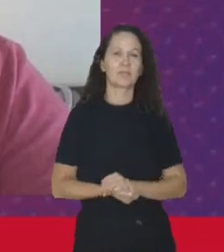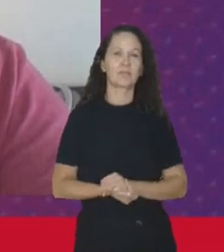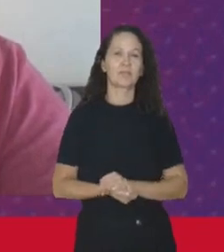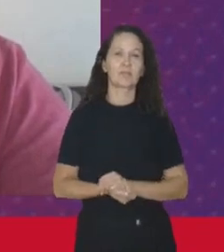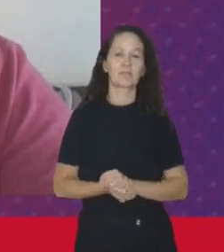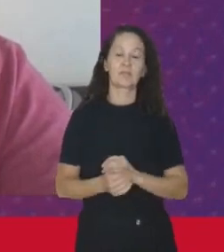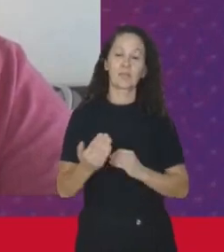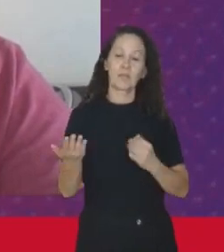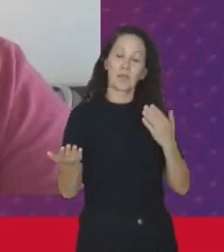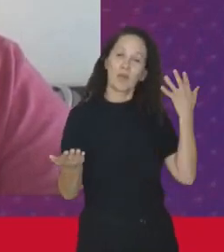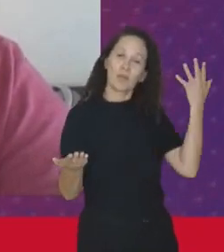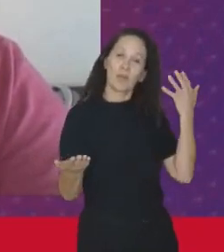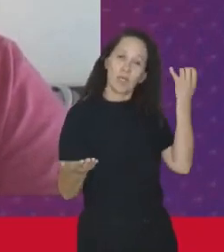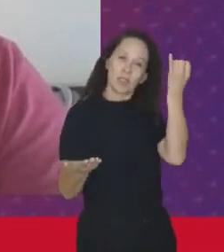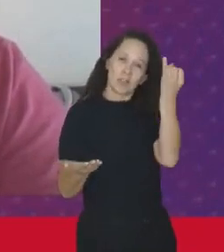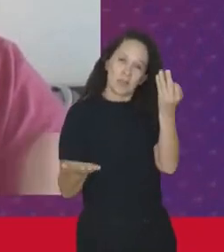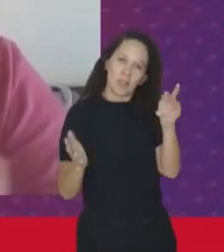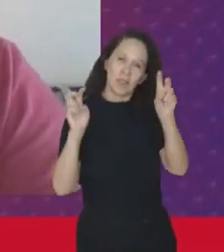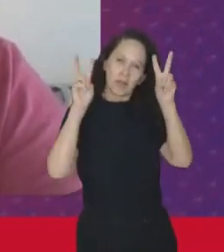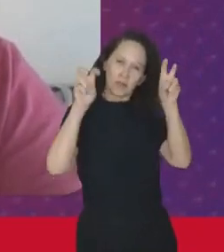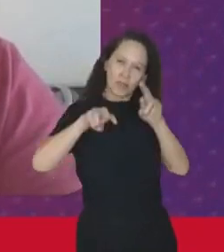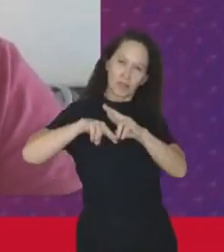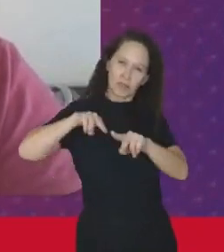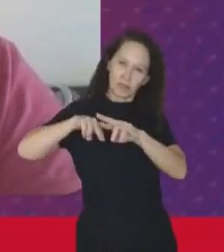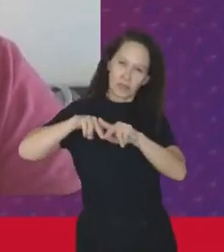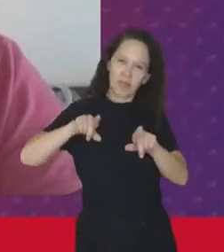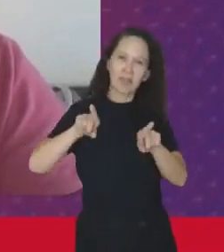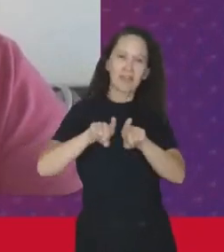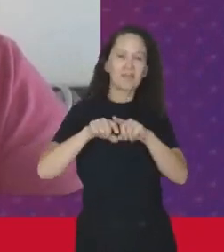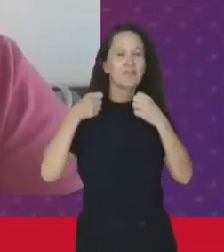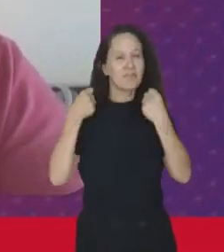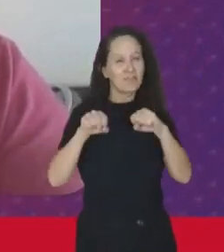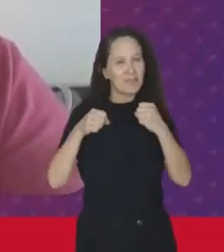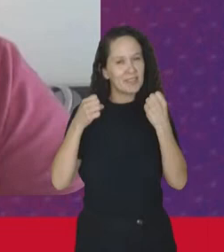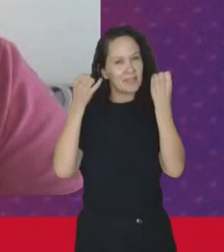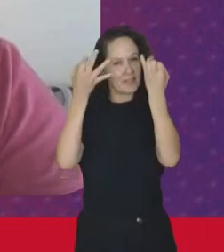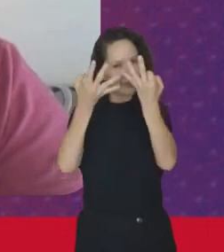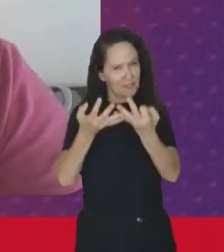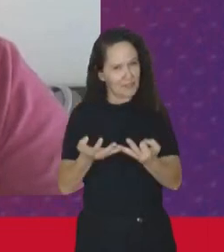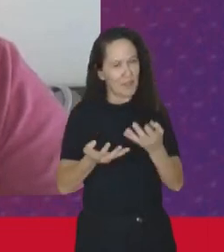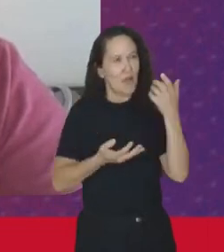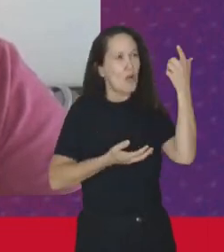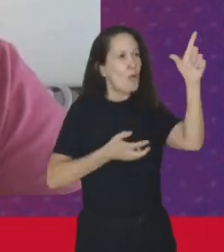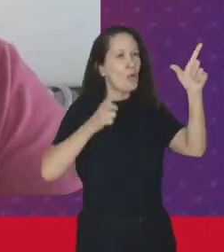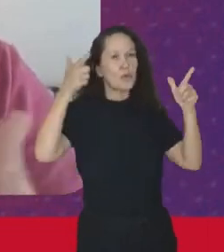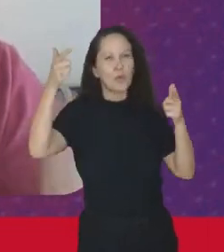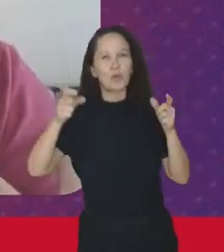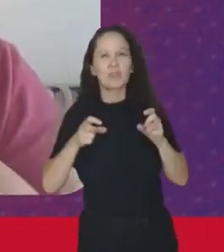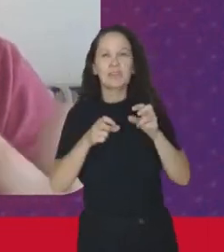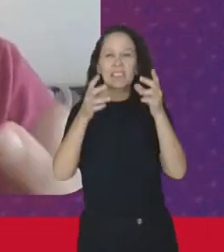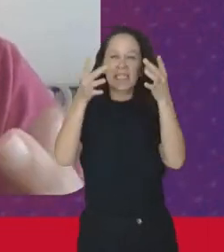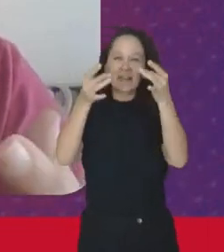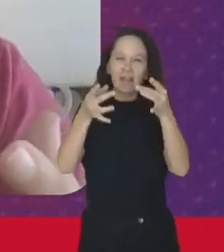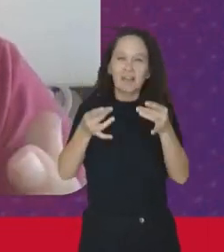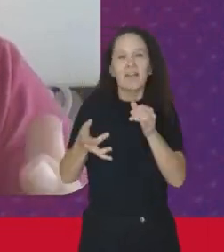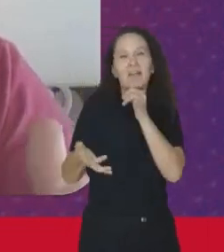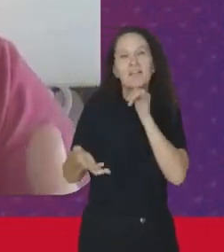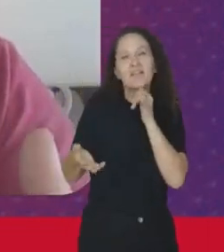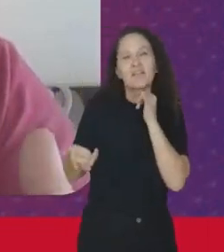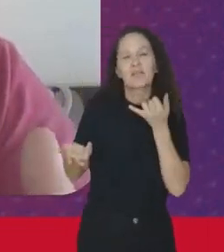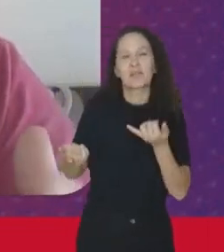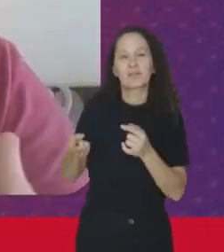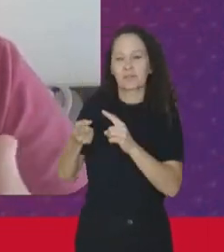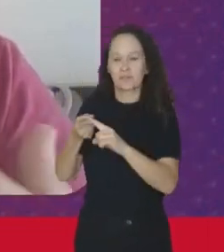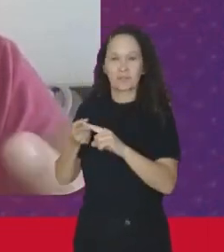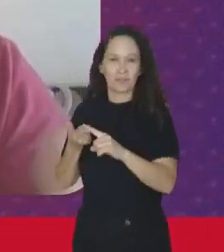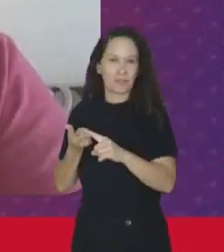fala de gênero, também tem que falar de outros recortes, como